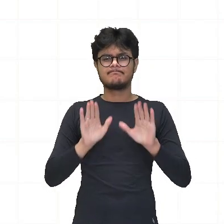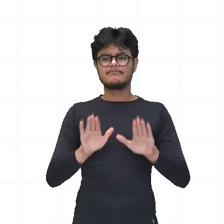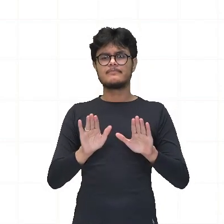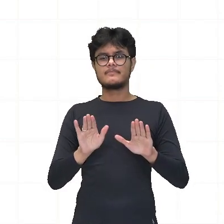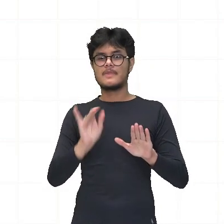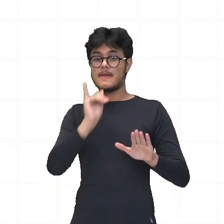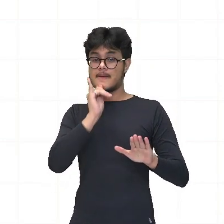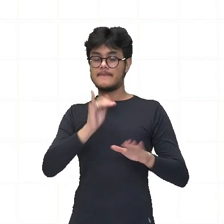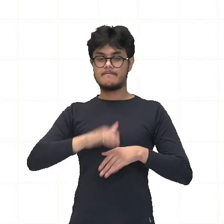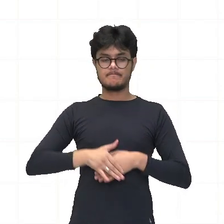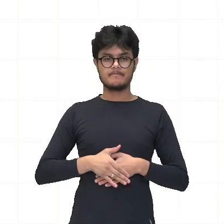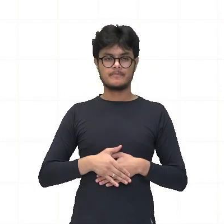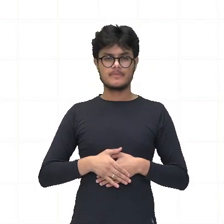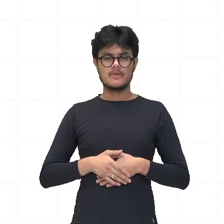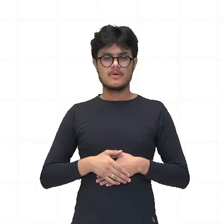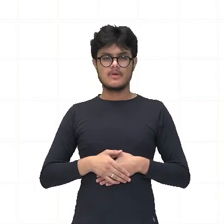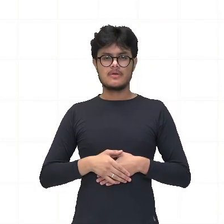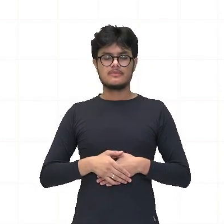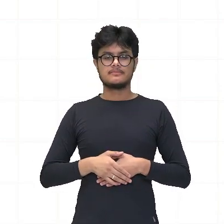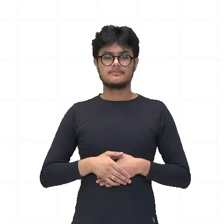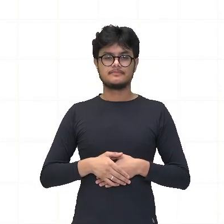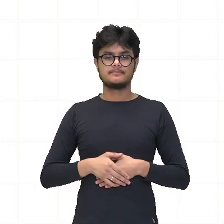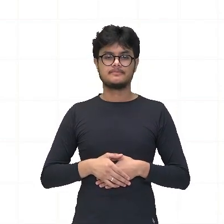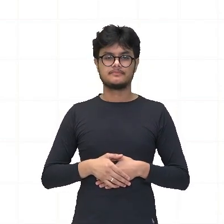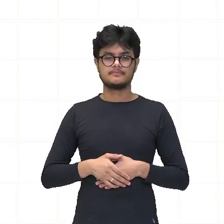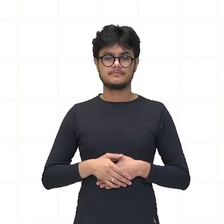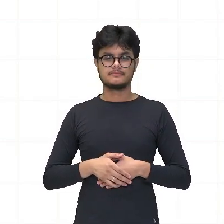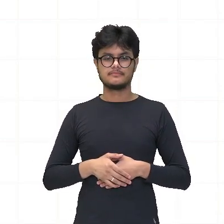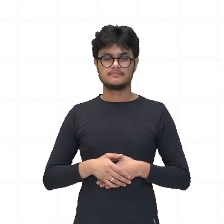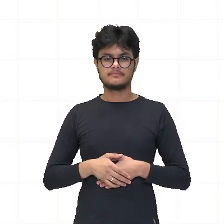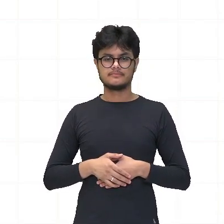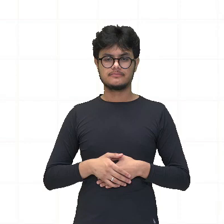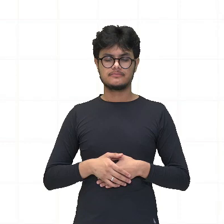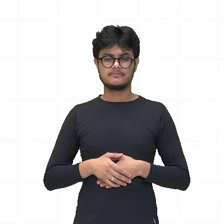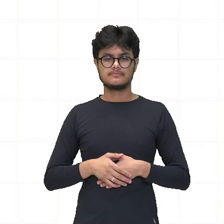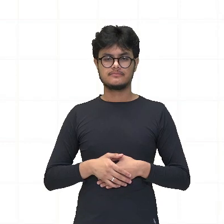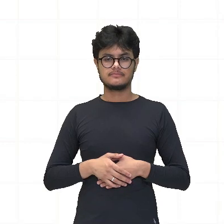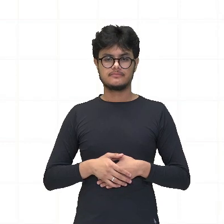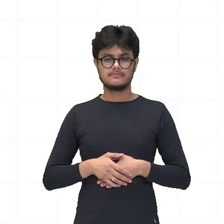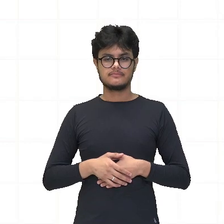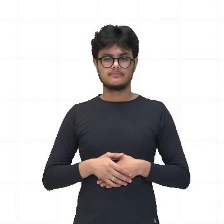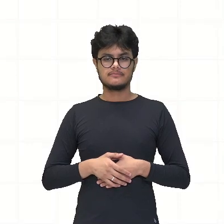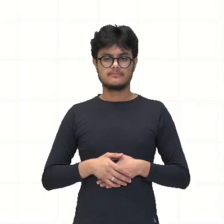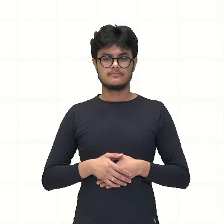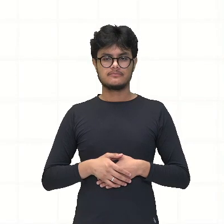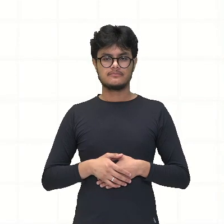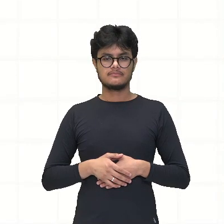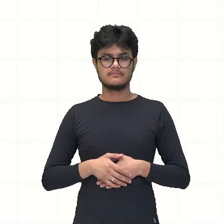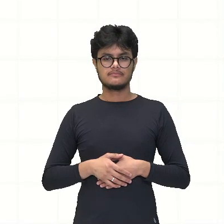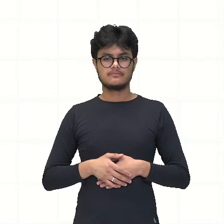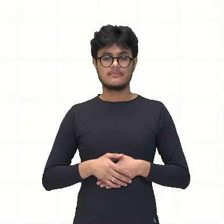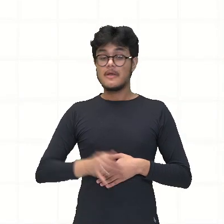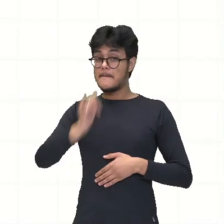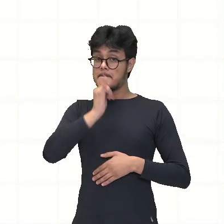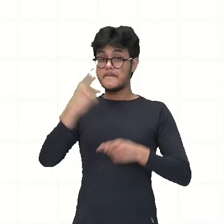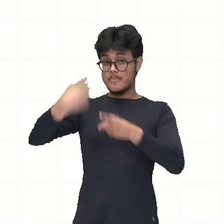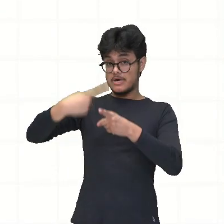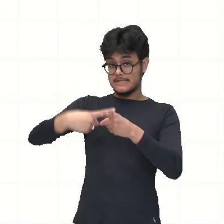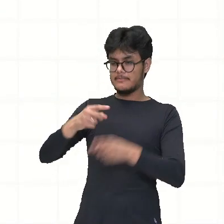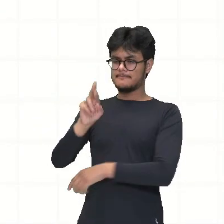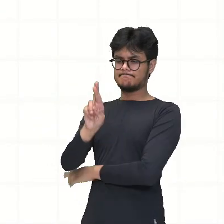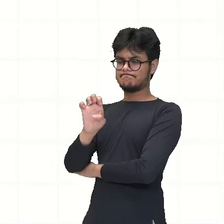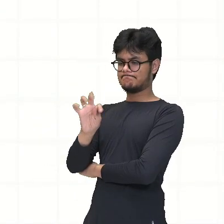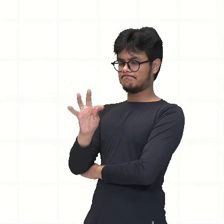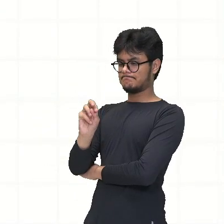populacional, e aí a gente observa esses fluxos e denominamos de migração de retorno, tá